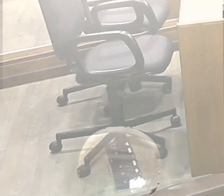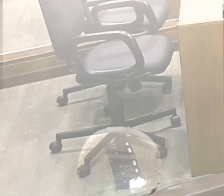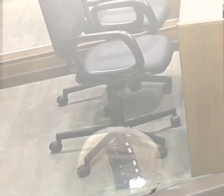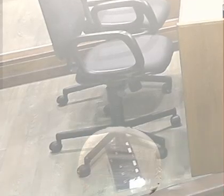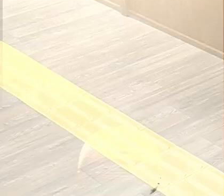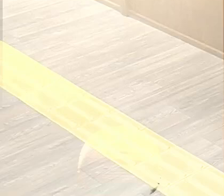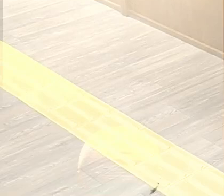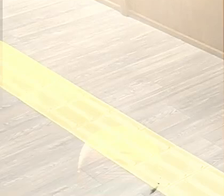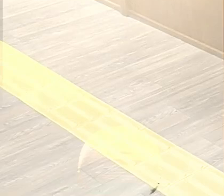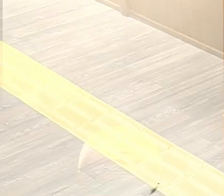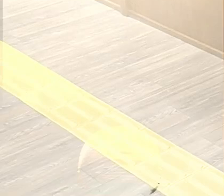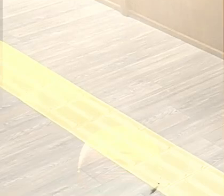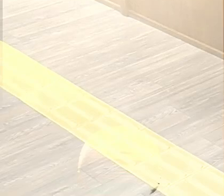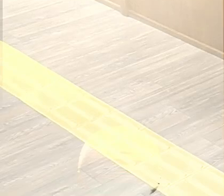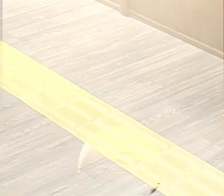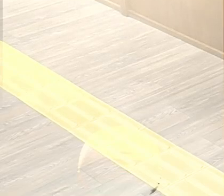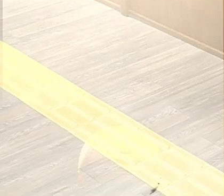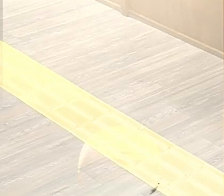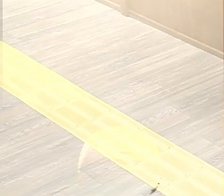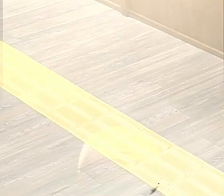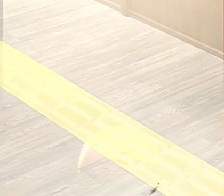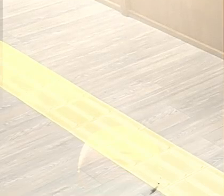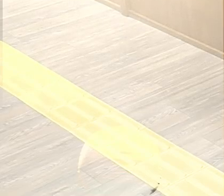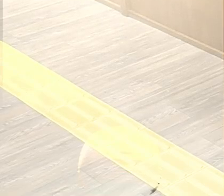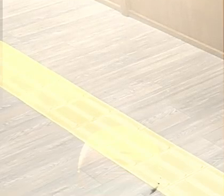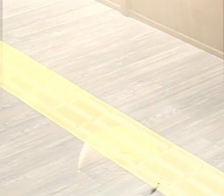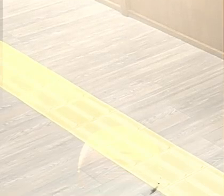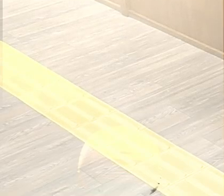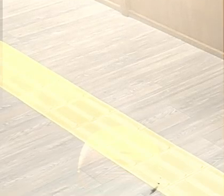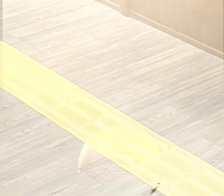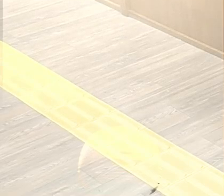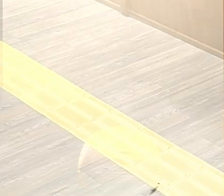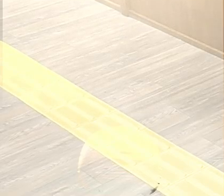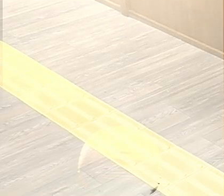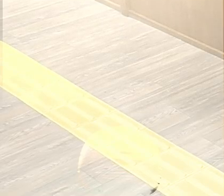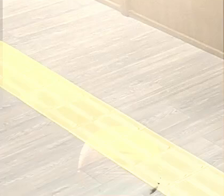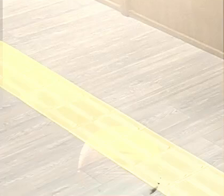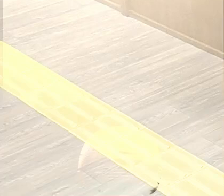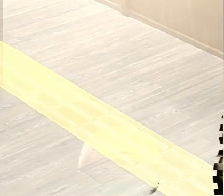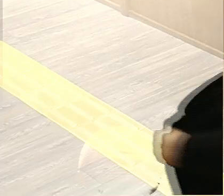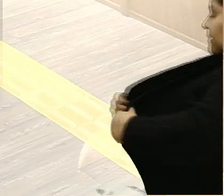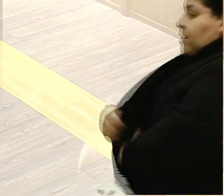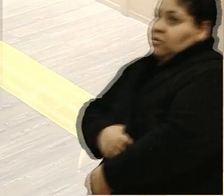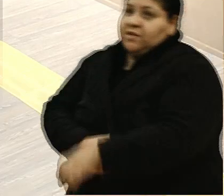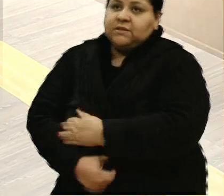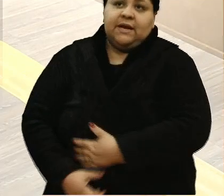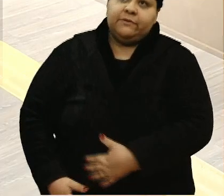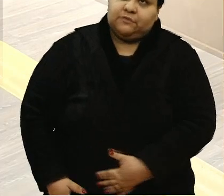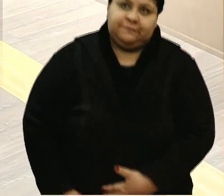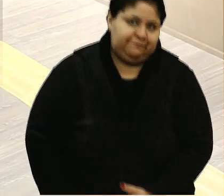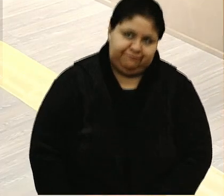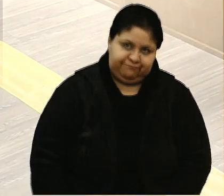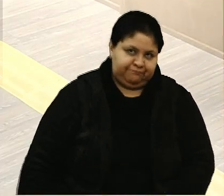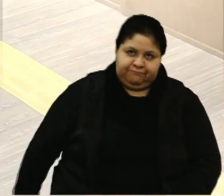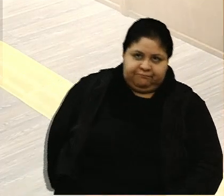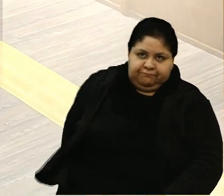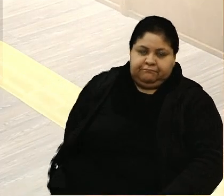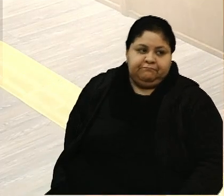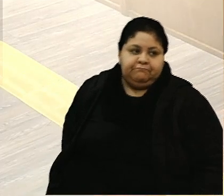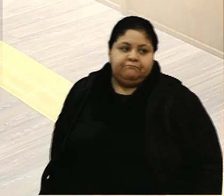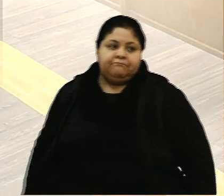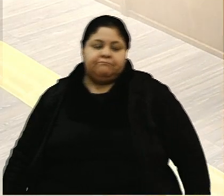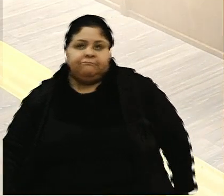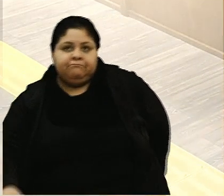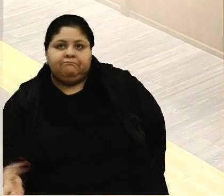Então, ok, Lucas Dil, registrada a sua presença. Então, temos quórum para seguir a sessão. Estão presentes